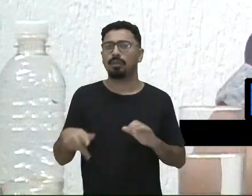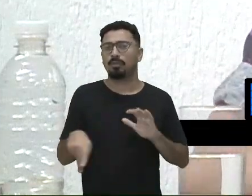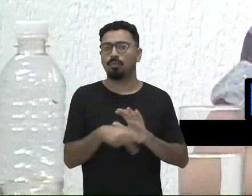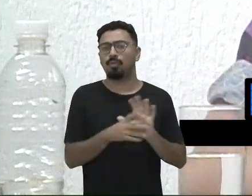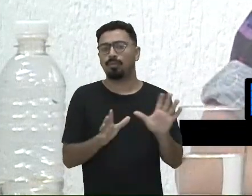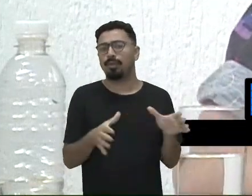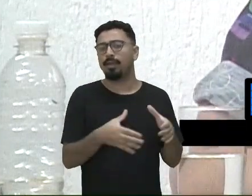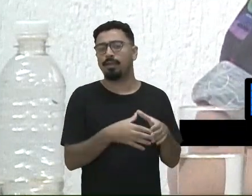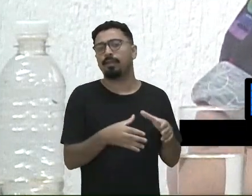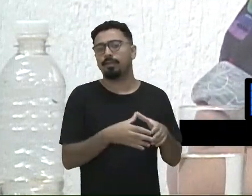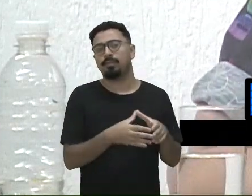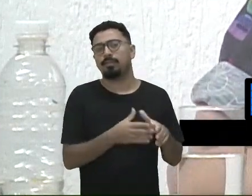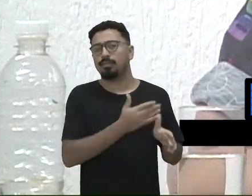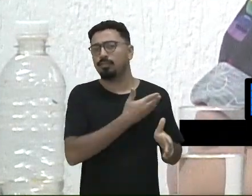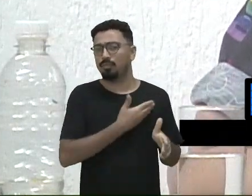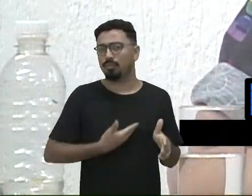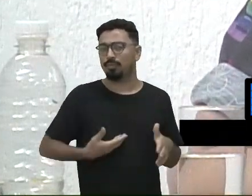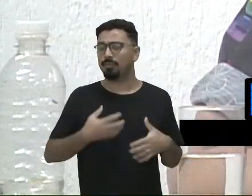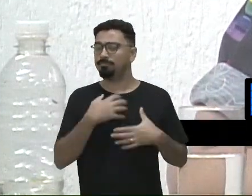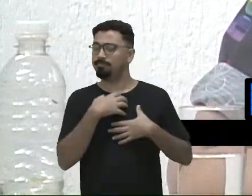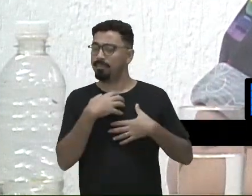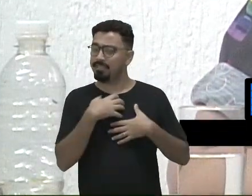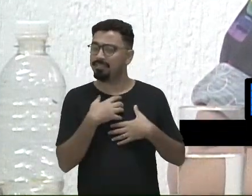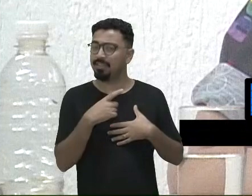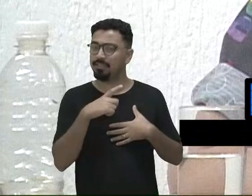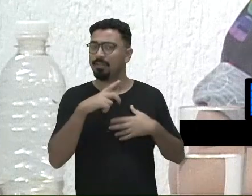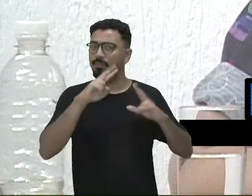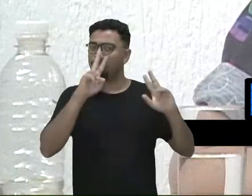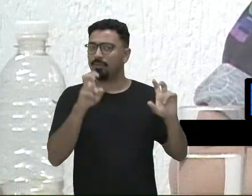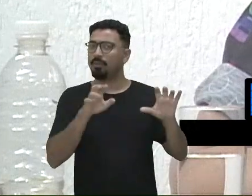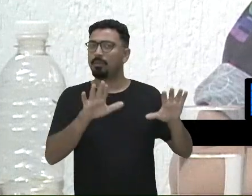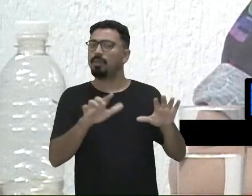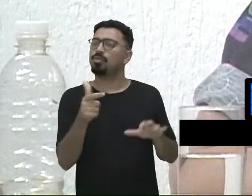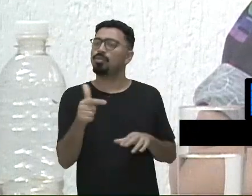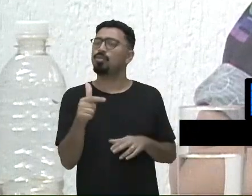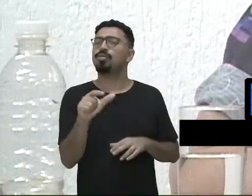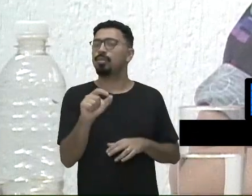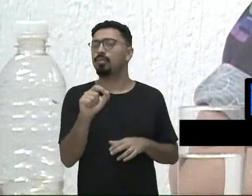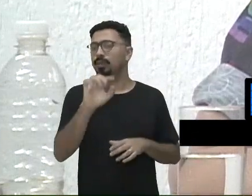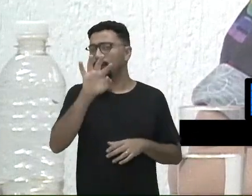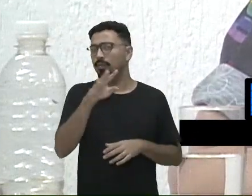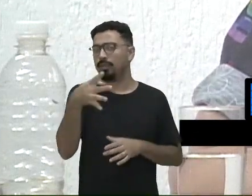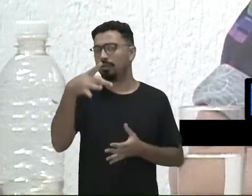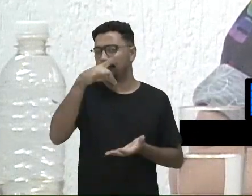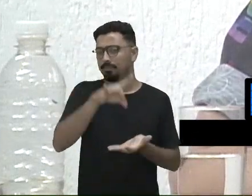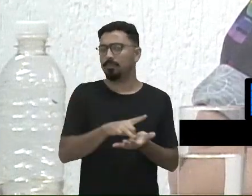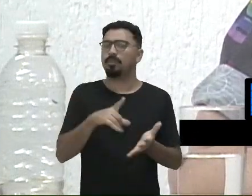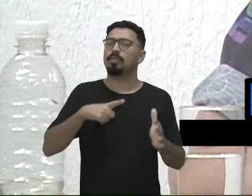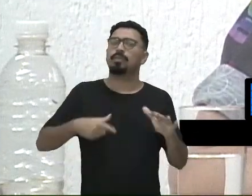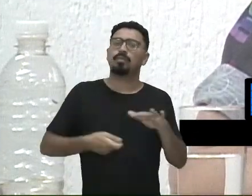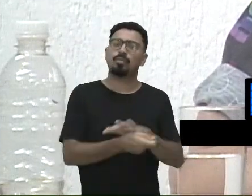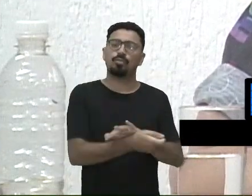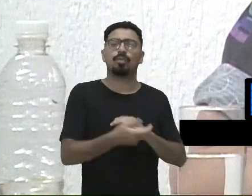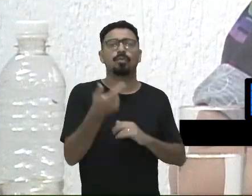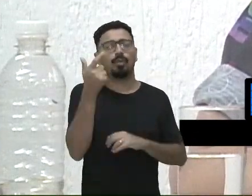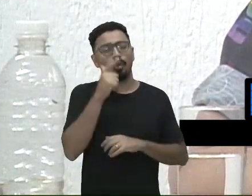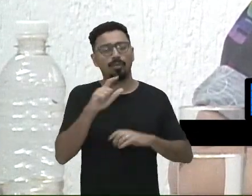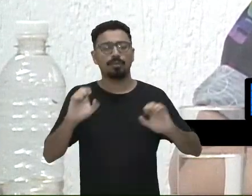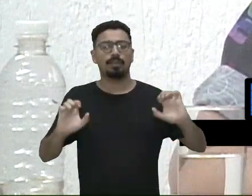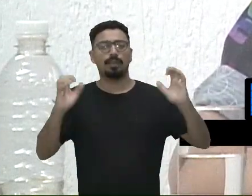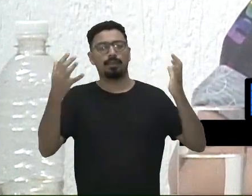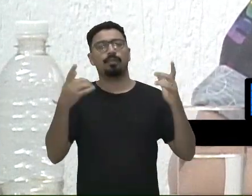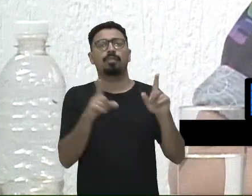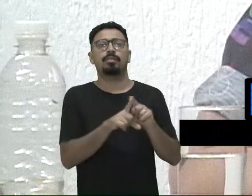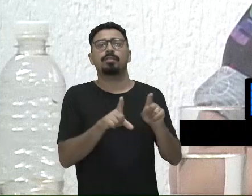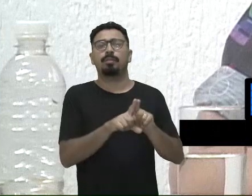que têm sensibilidade para o tema, mas nós não temos um calendário e recursos específicos para fazer